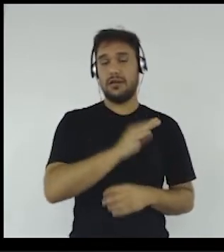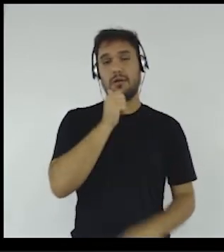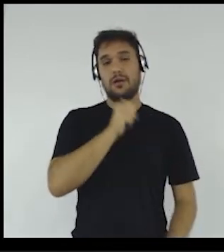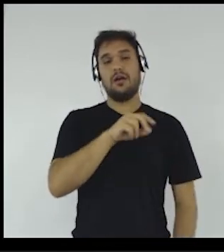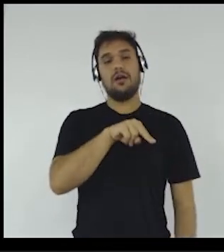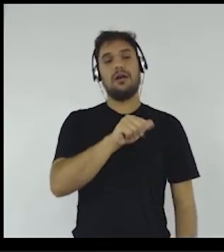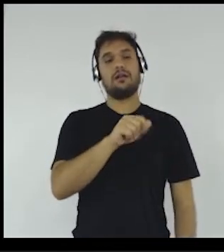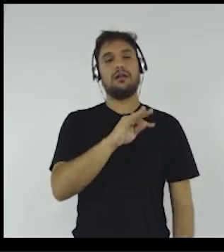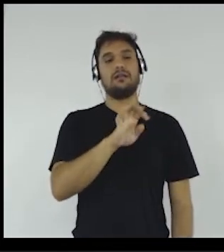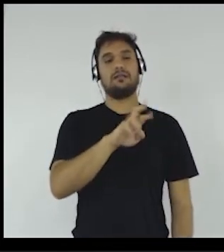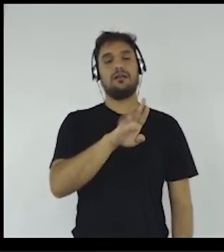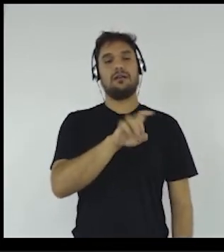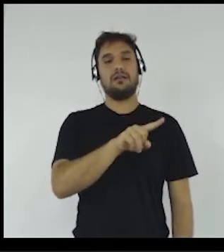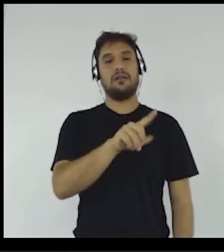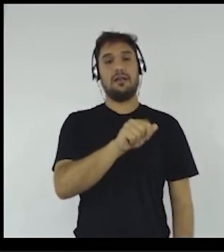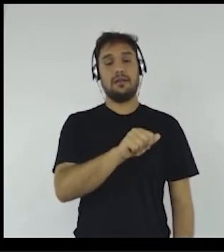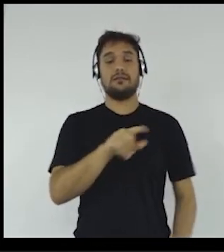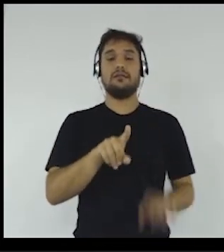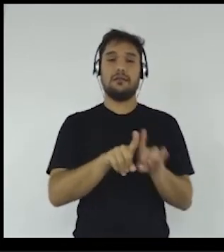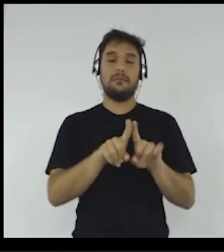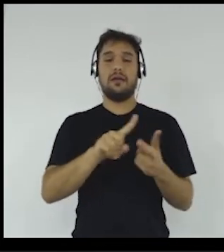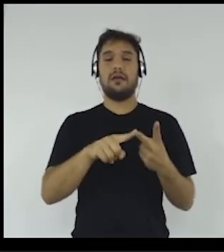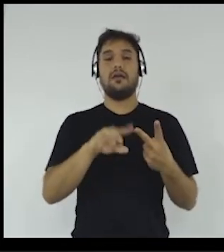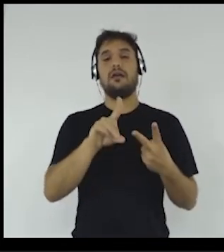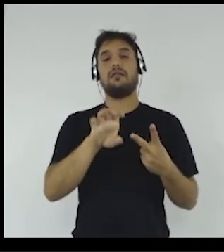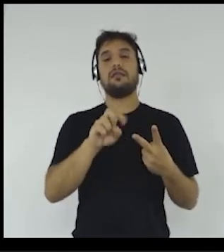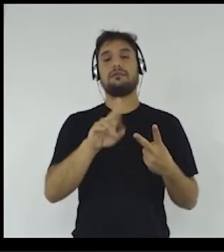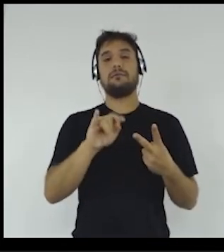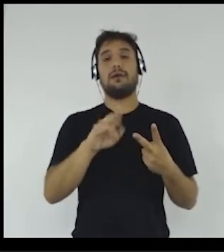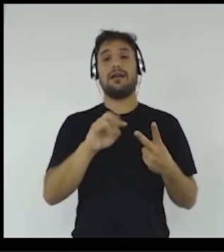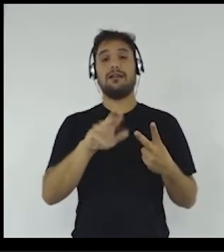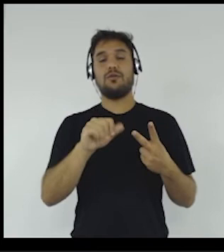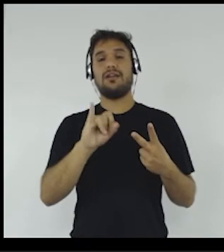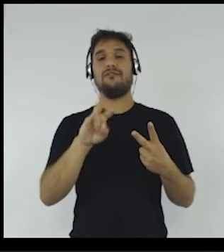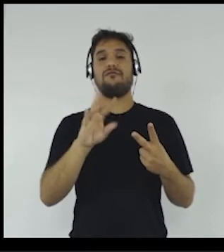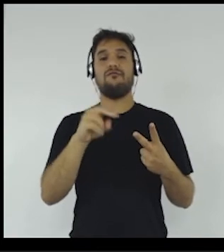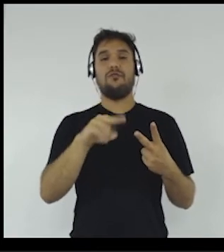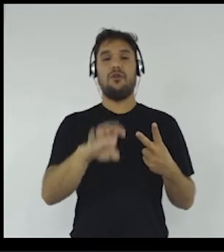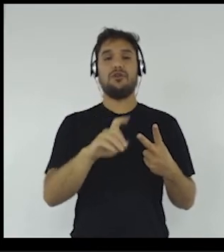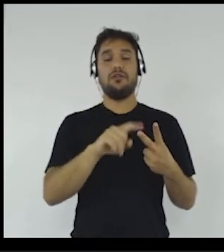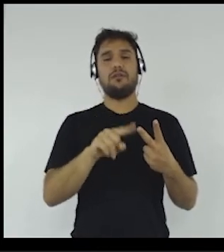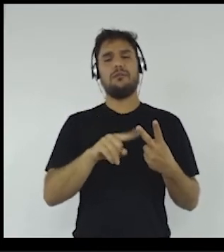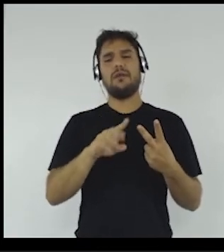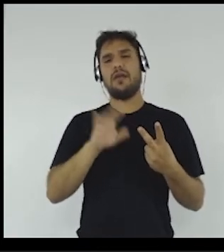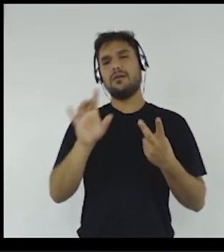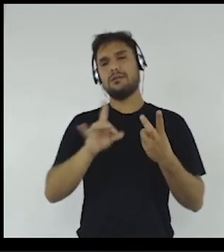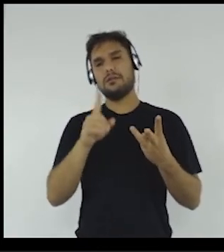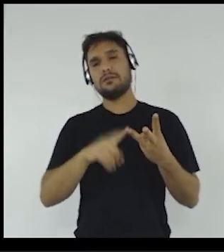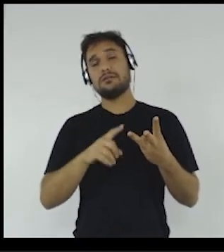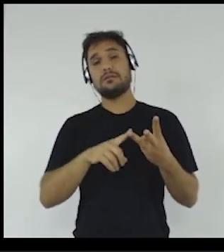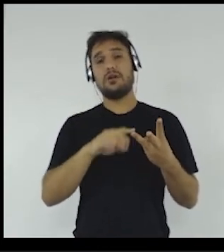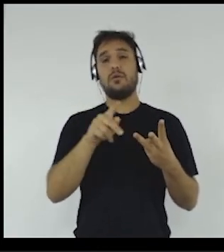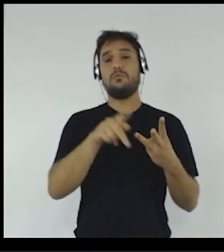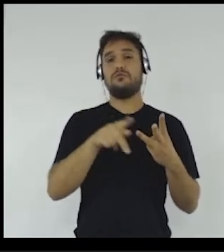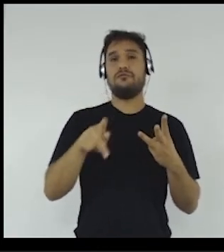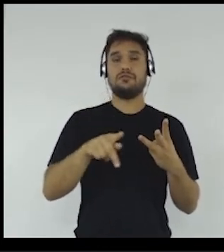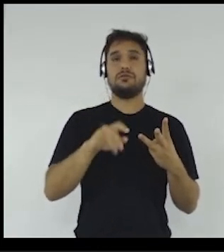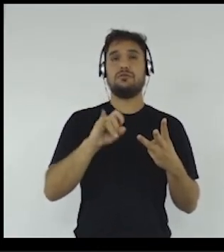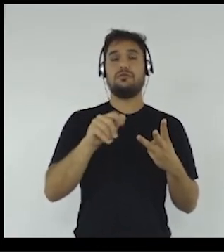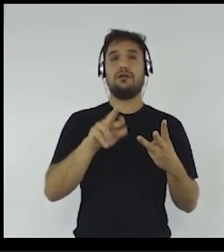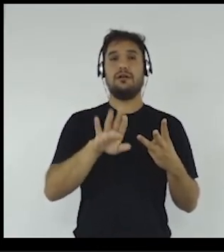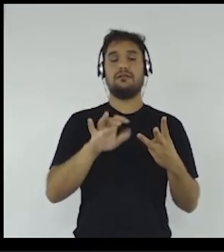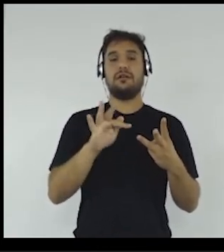Ana Tereza Basílio, a desembargadora Ivone Caetano, assim como o ilustre desembargador professor